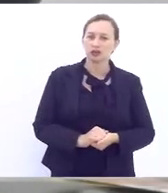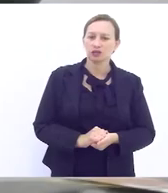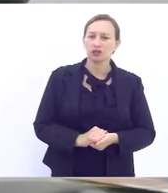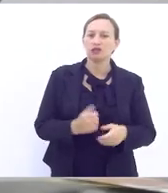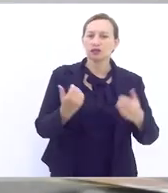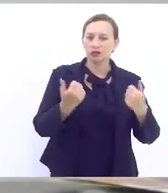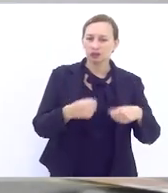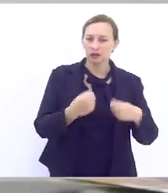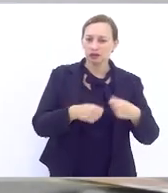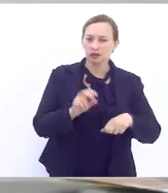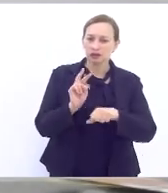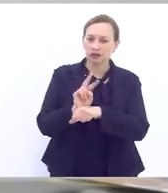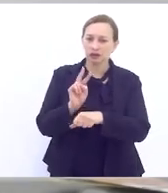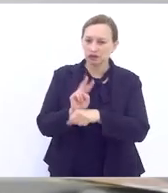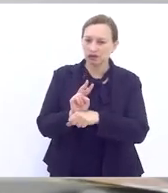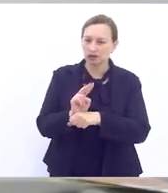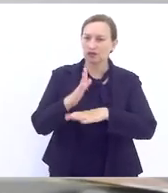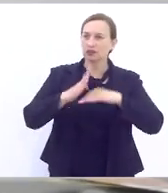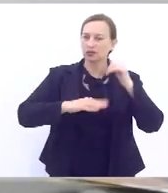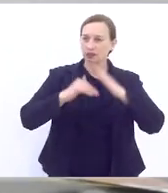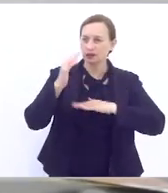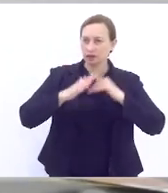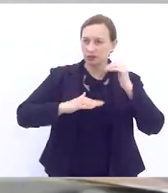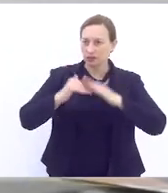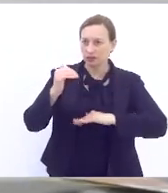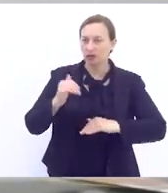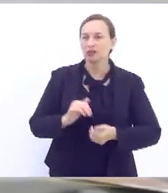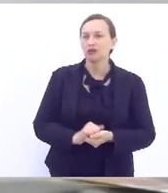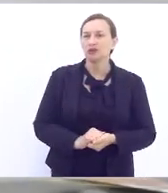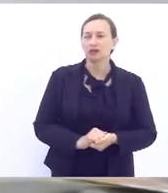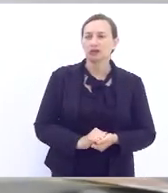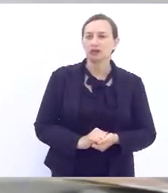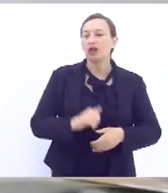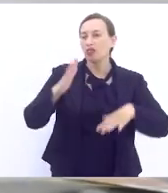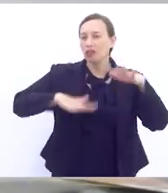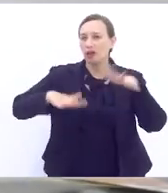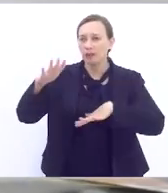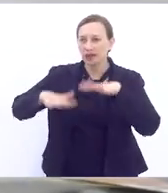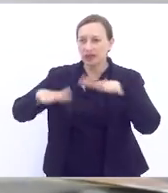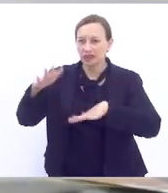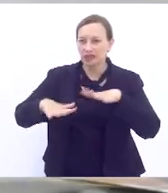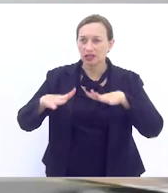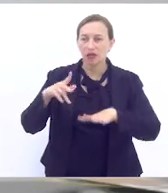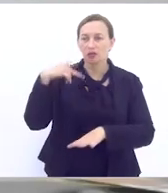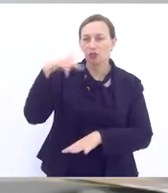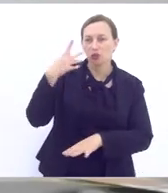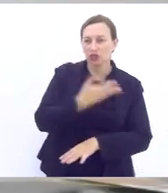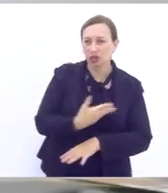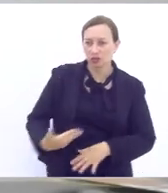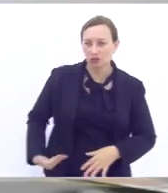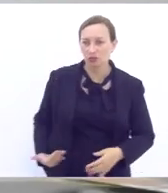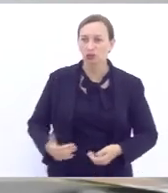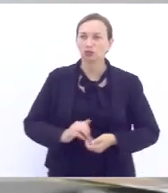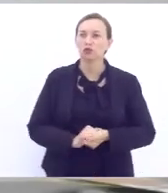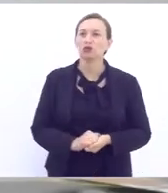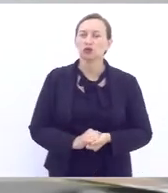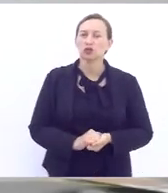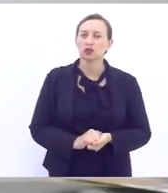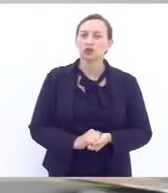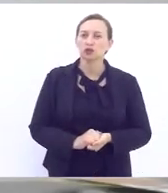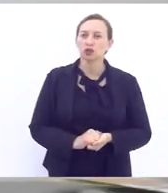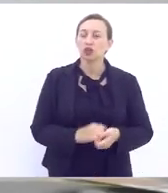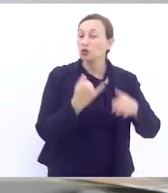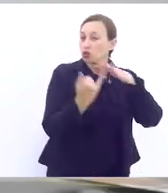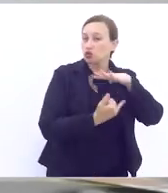olha um órgão precisa de muito outro procedimento dependendo das suas políticas públicas e o